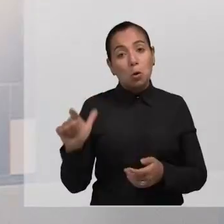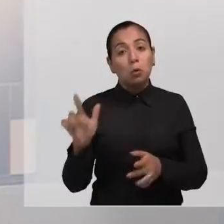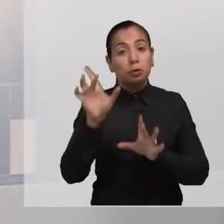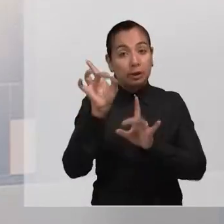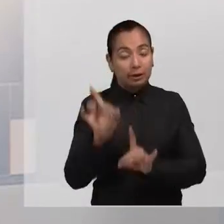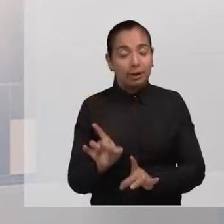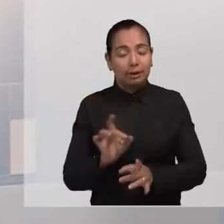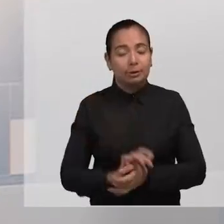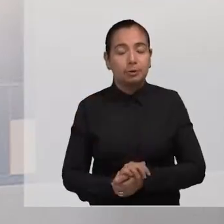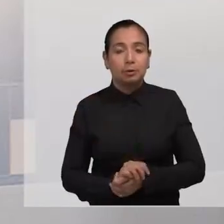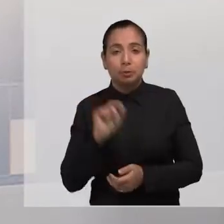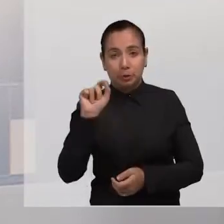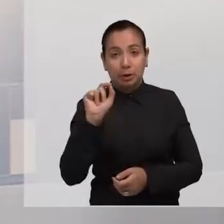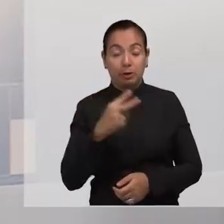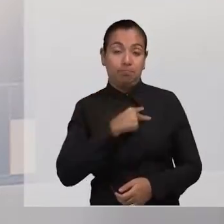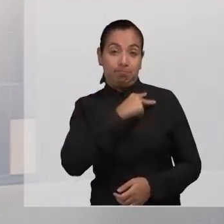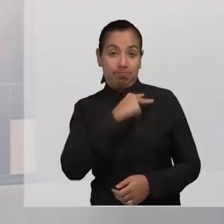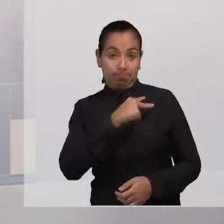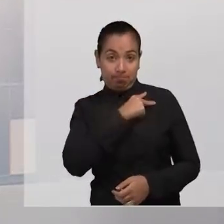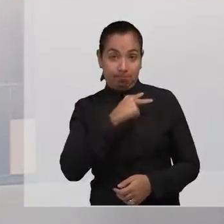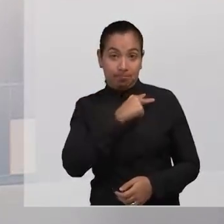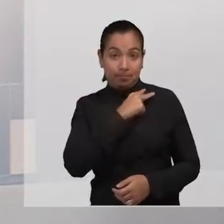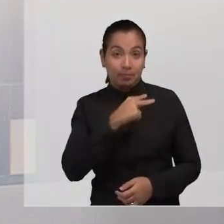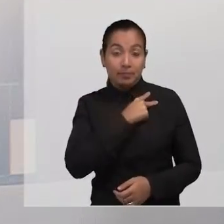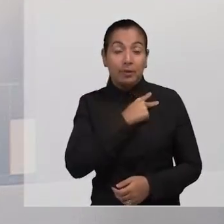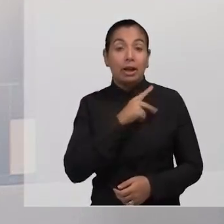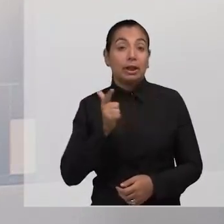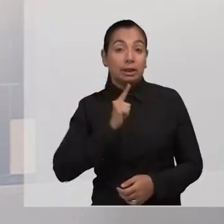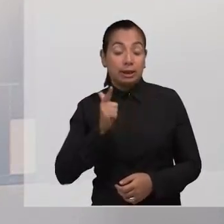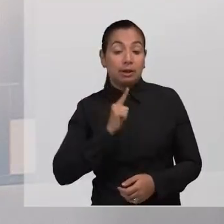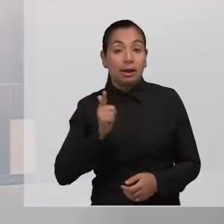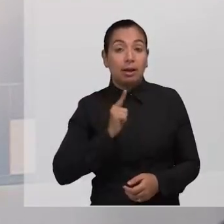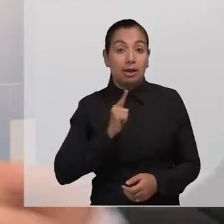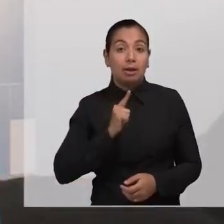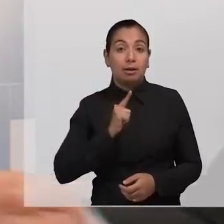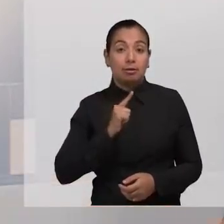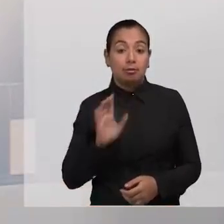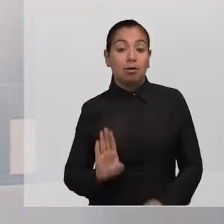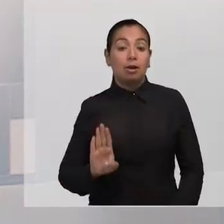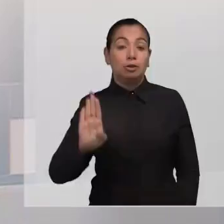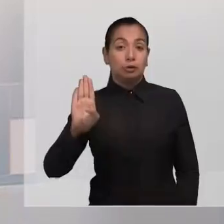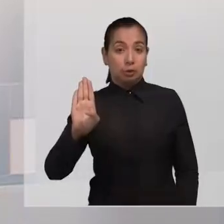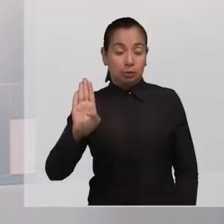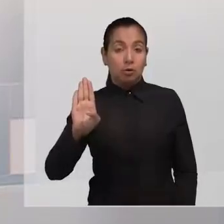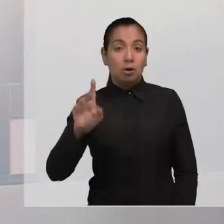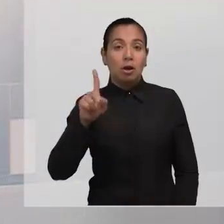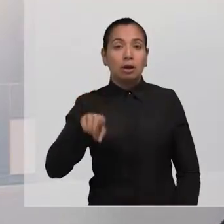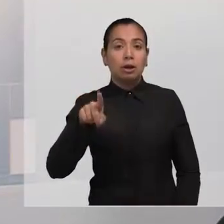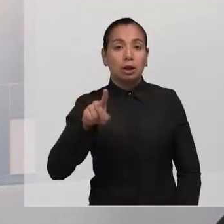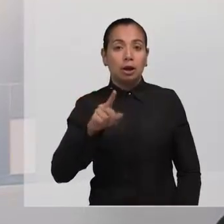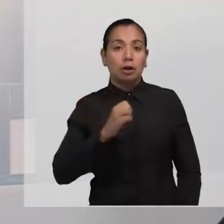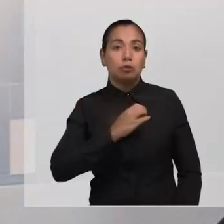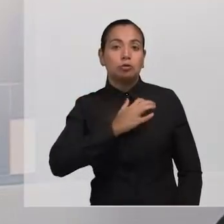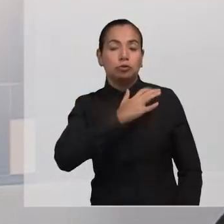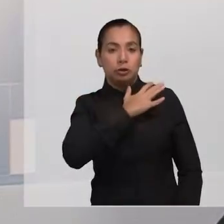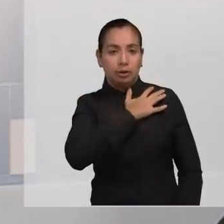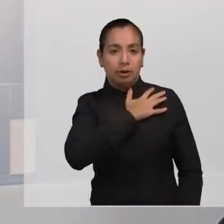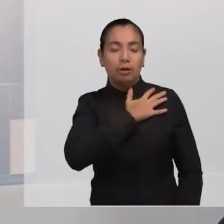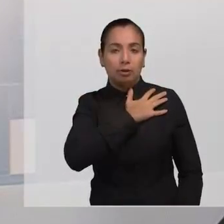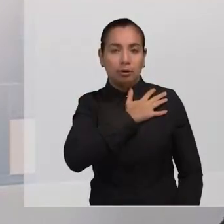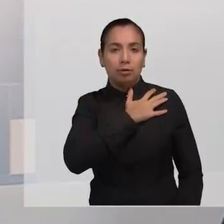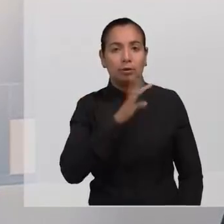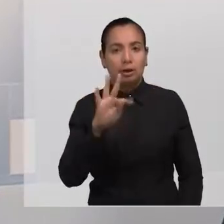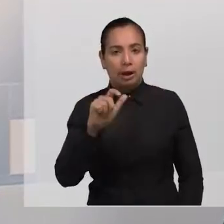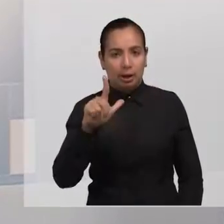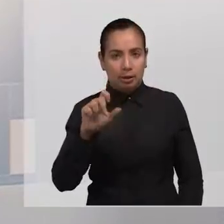PROS tem percorrido o estado todo ao lado do general Indiscutivelmente, o general tem um discurso muito mais parecido com o de